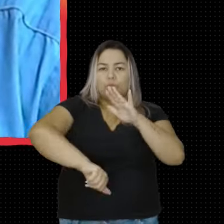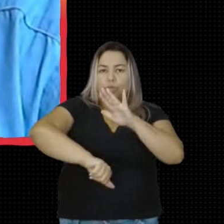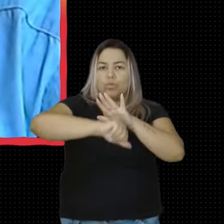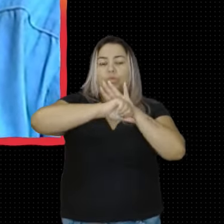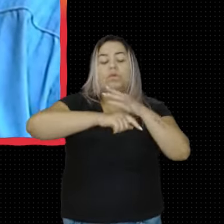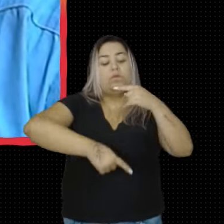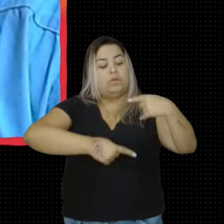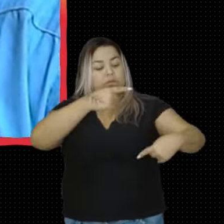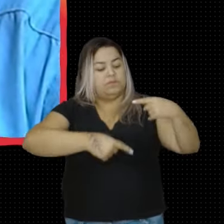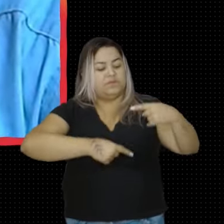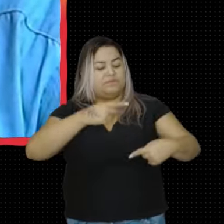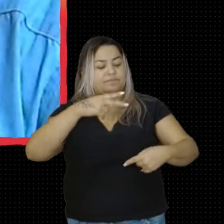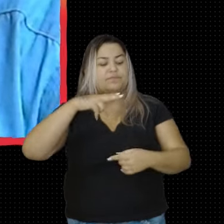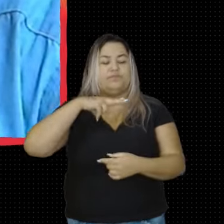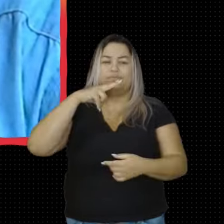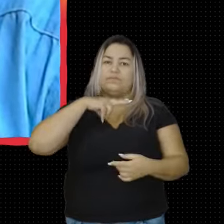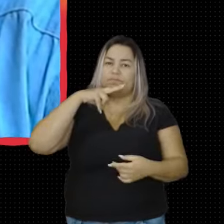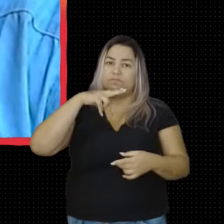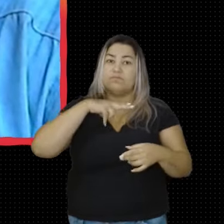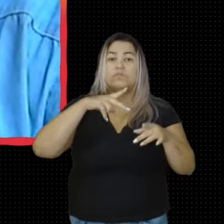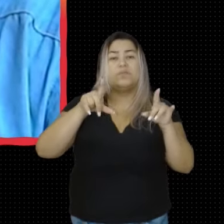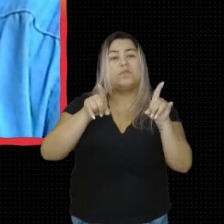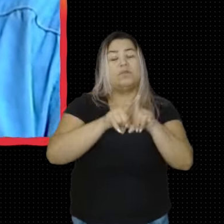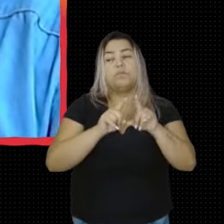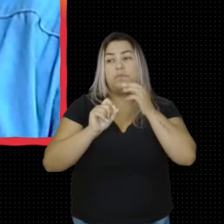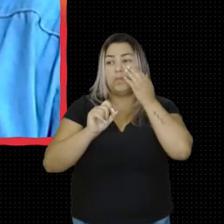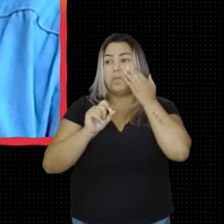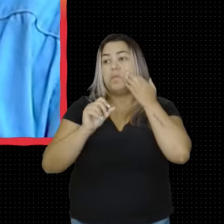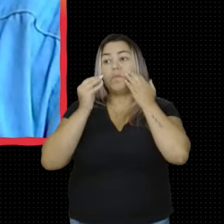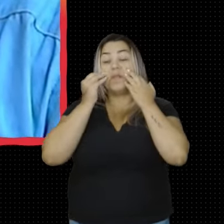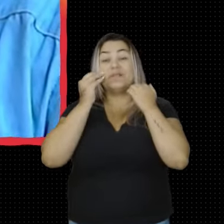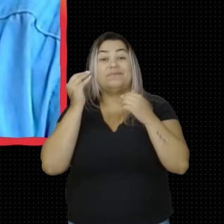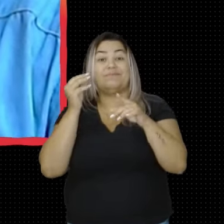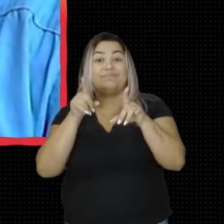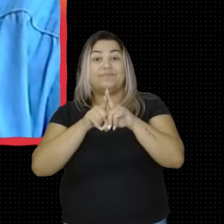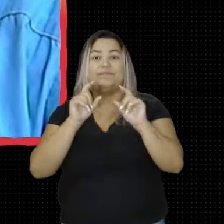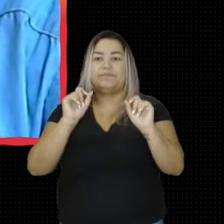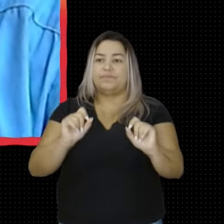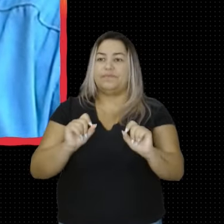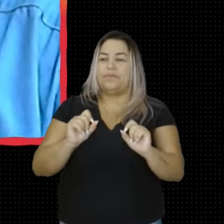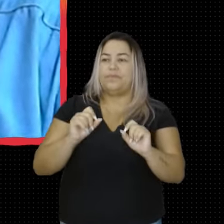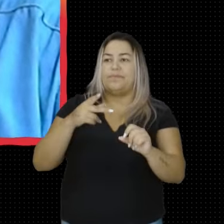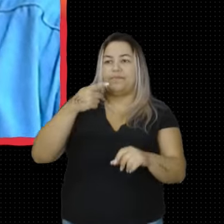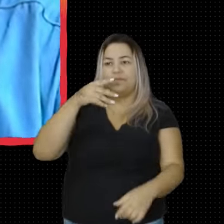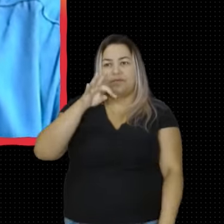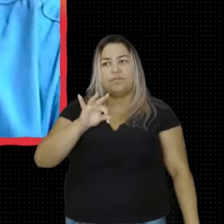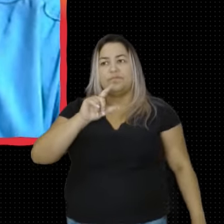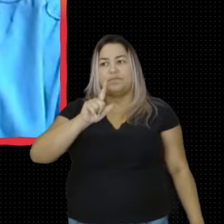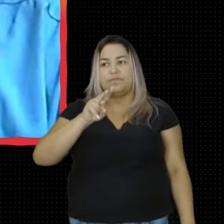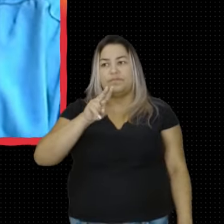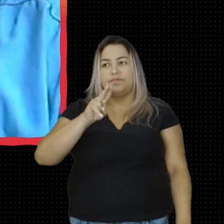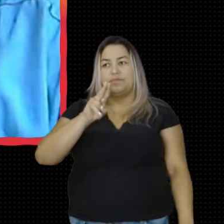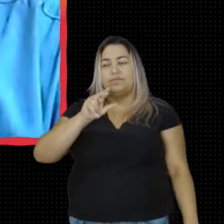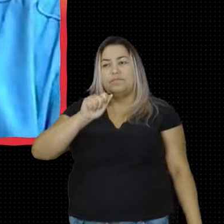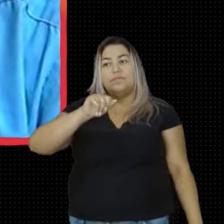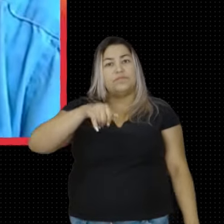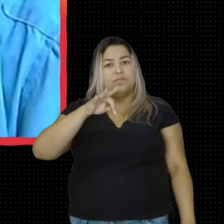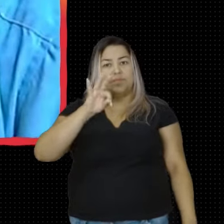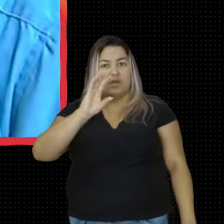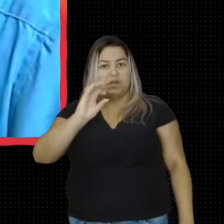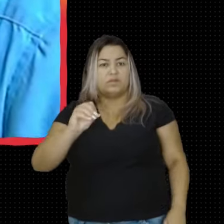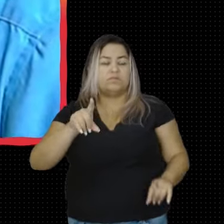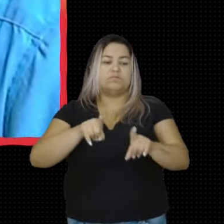política, particularmente a criminalização na tentativa de atingir o PT com o mensalão, depois com a Lava Jato, atingiu